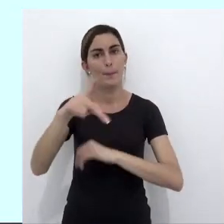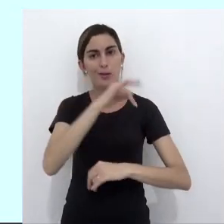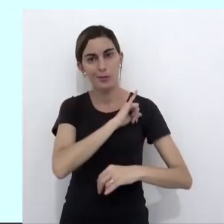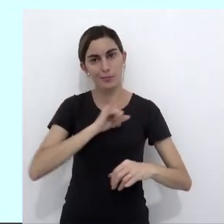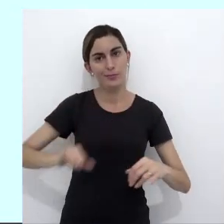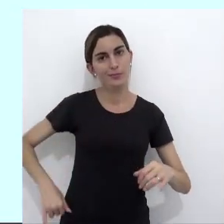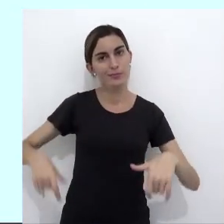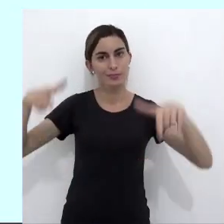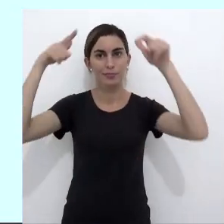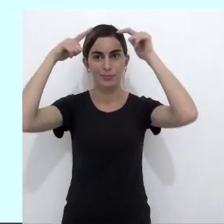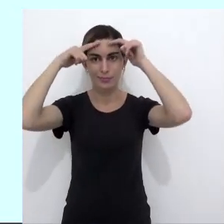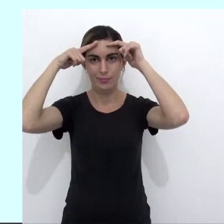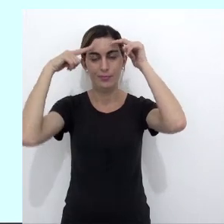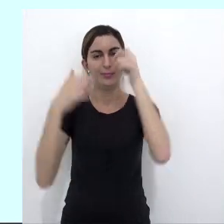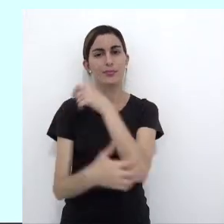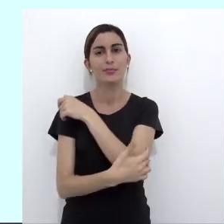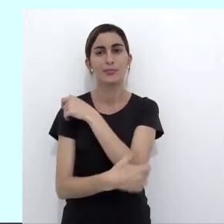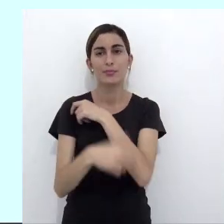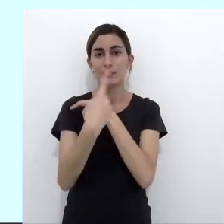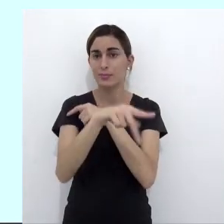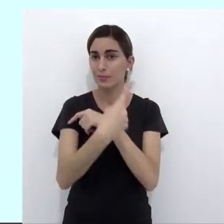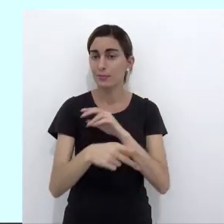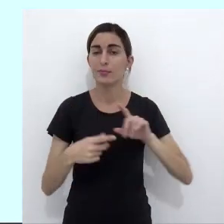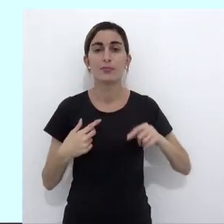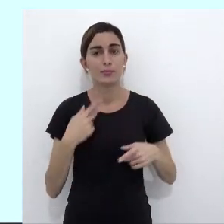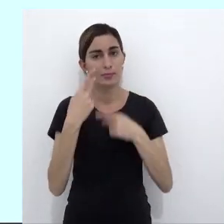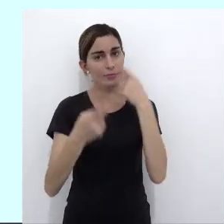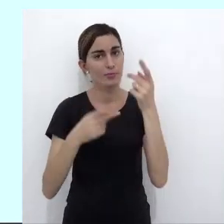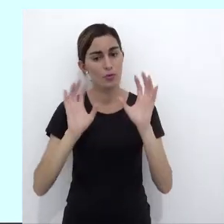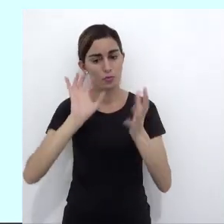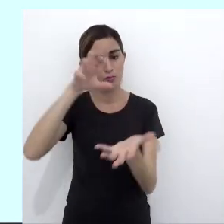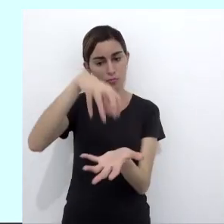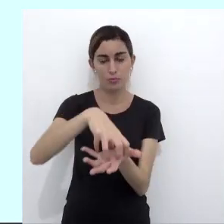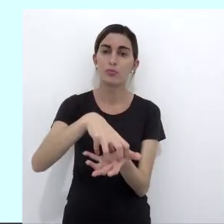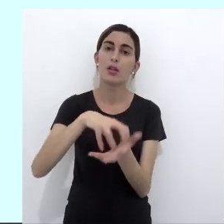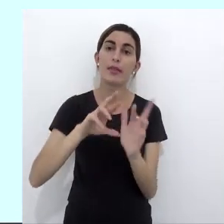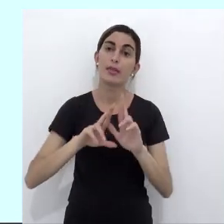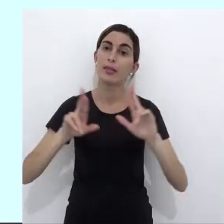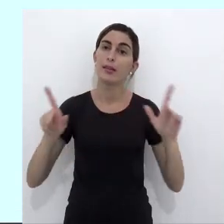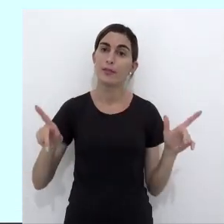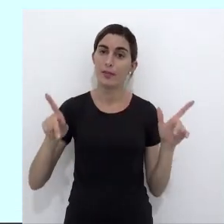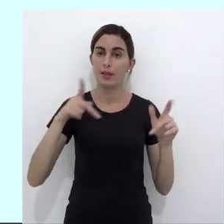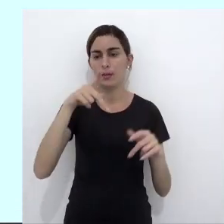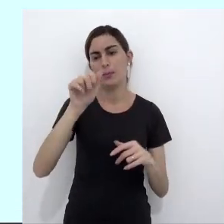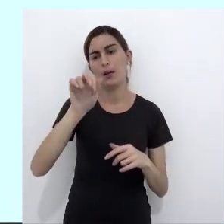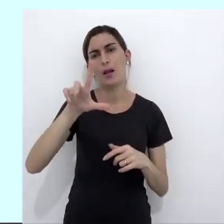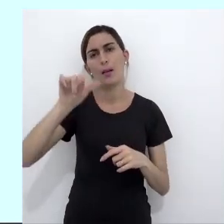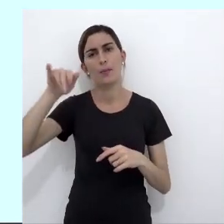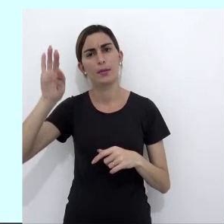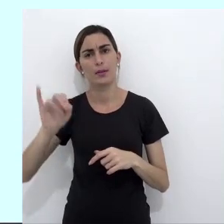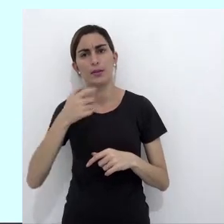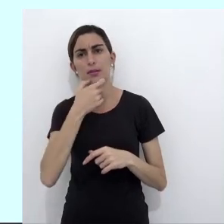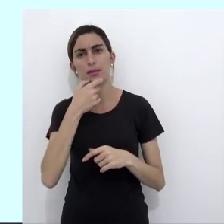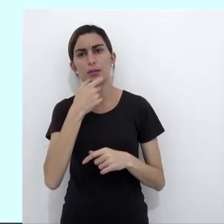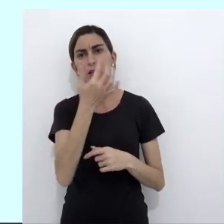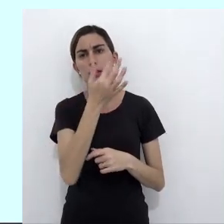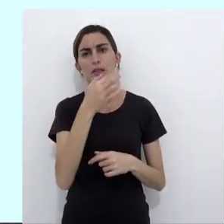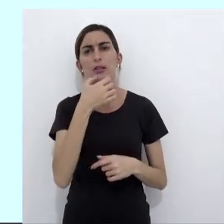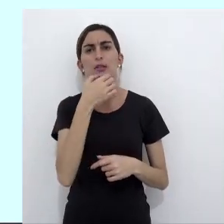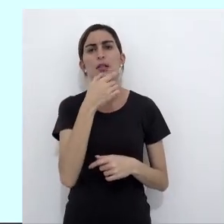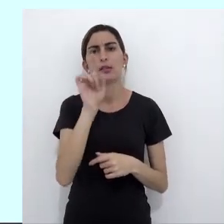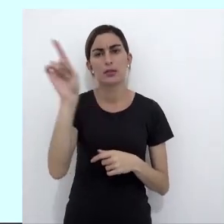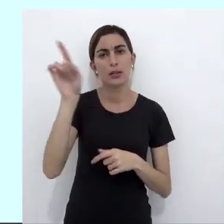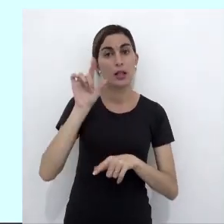imperador. Daí nós falarmos que esse parlamentarismo aí, ele foi diferente do parlamentarismo inglês, onde na Inglaterra